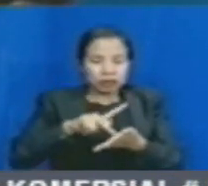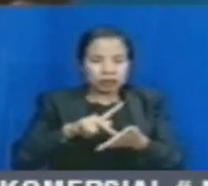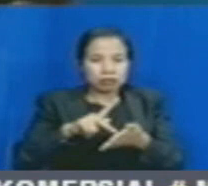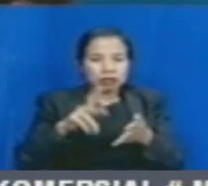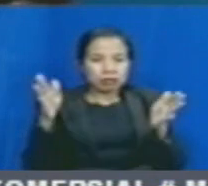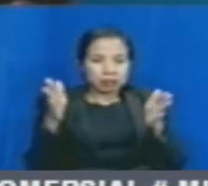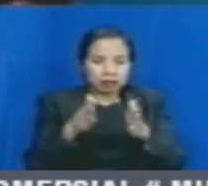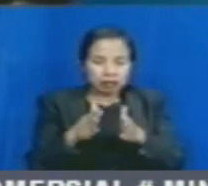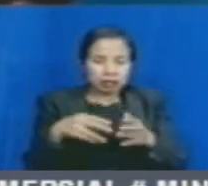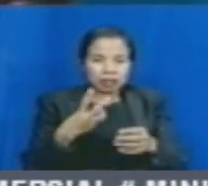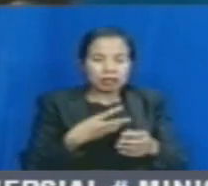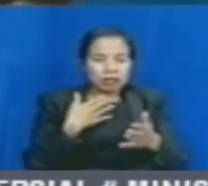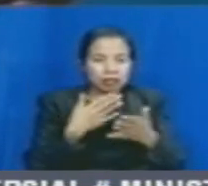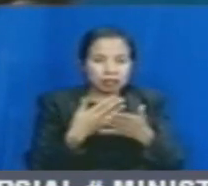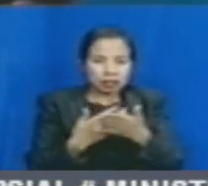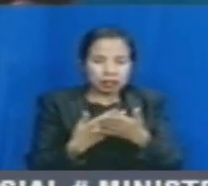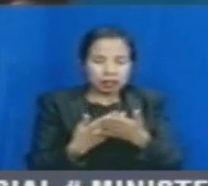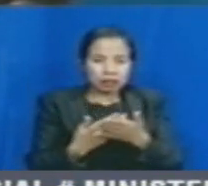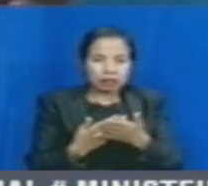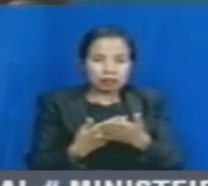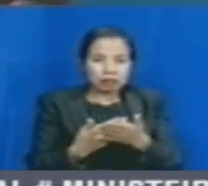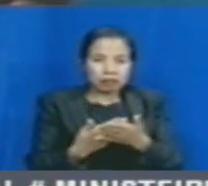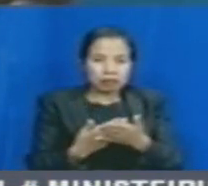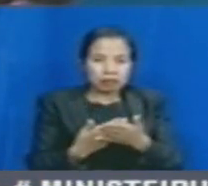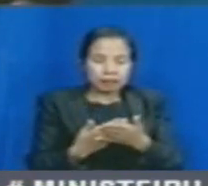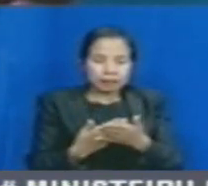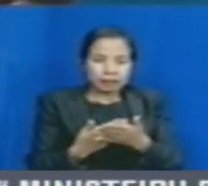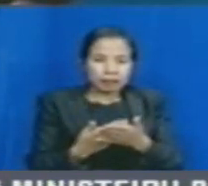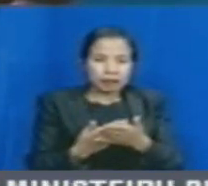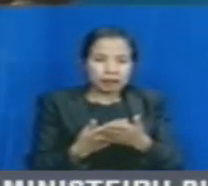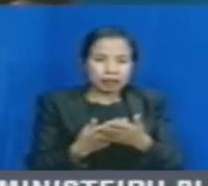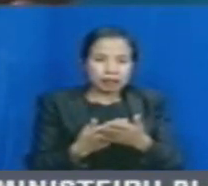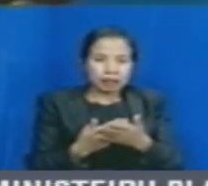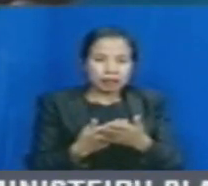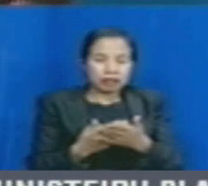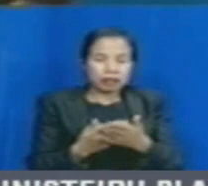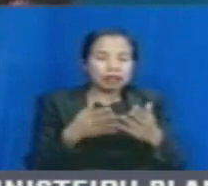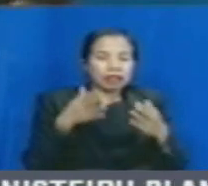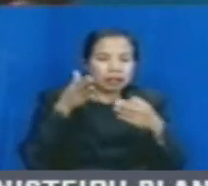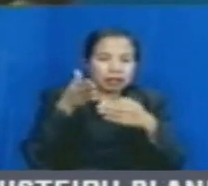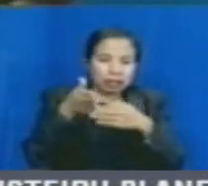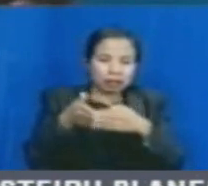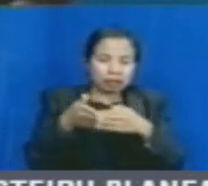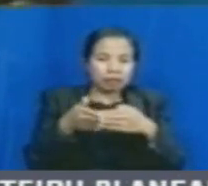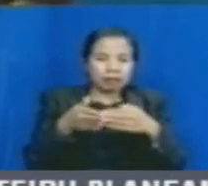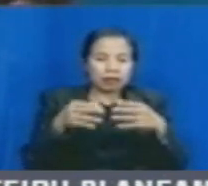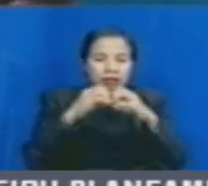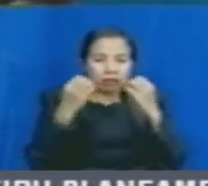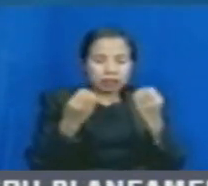ita dia clio, ita adere baixa organização comércio, ato nune, ita